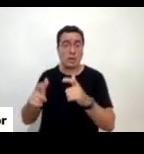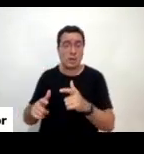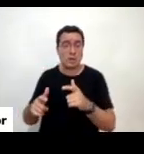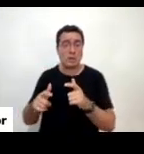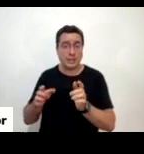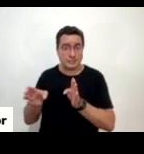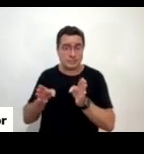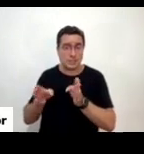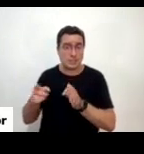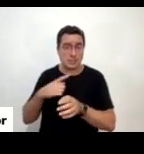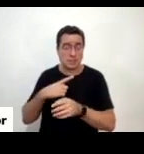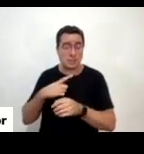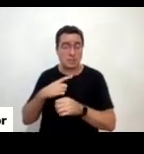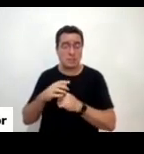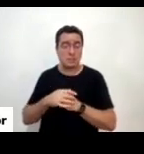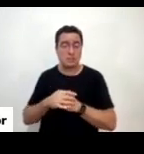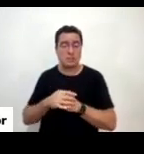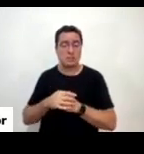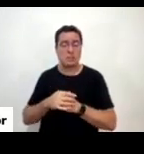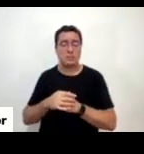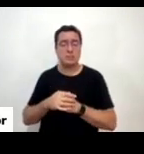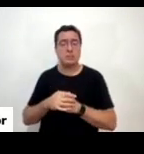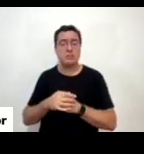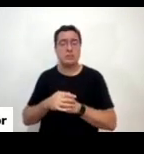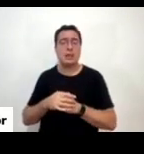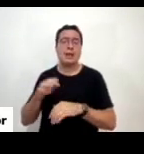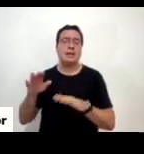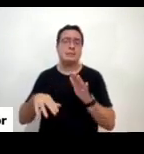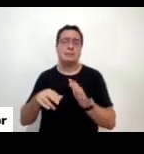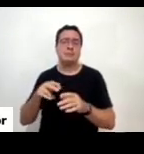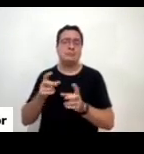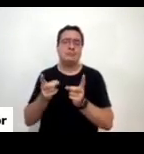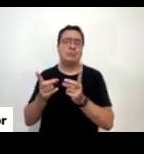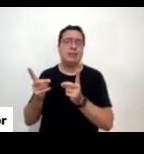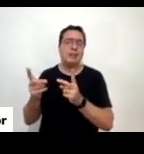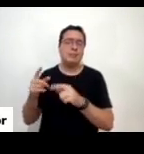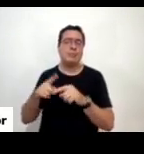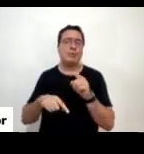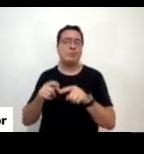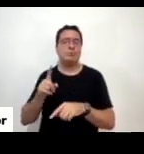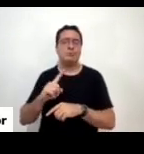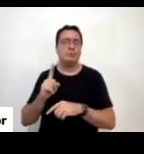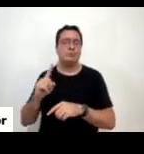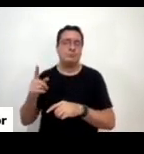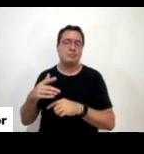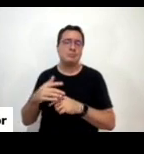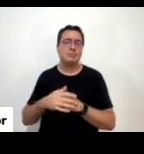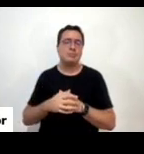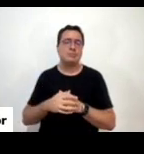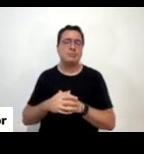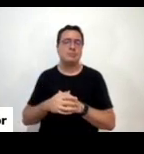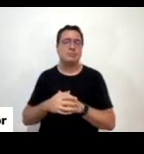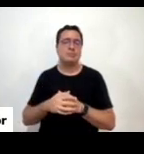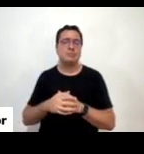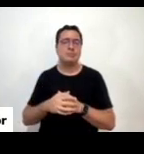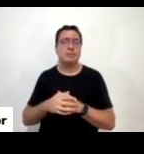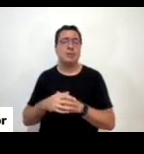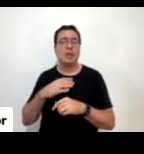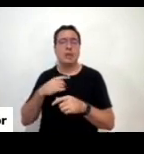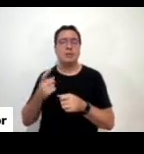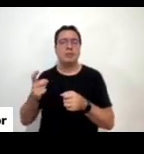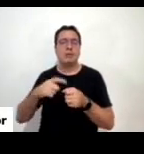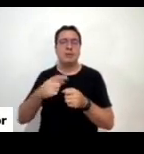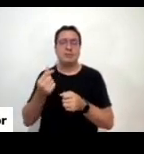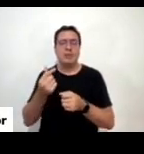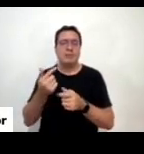acessível? Pensa. Às vezes nós não vendemos produtos que vão ter um retorno financeiro, mas às